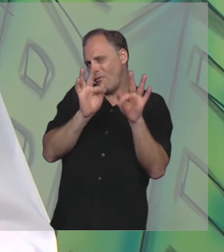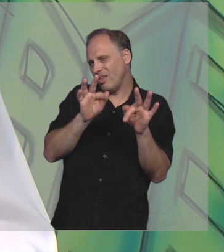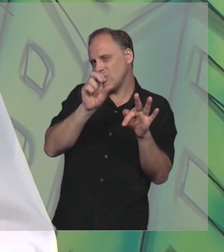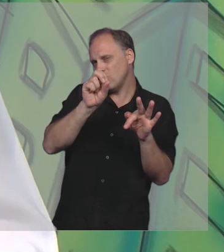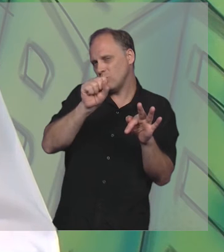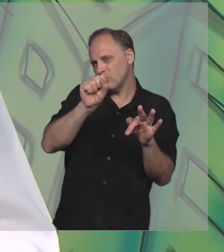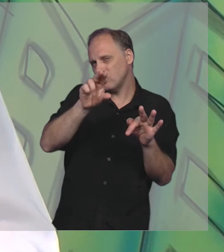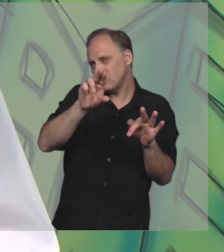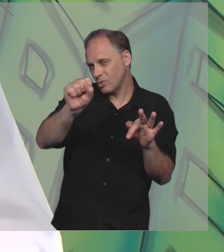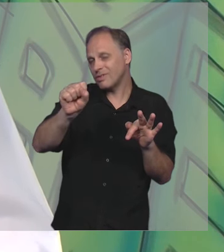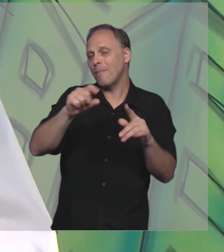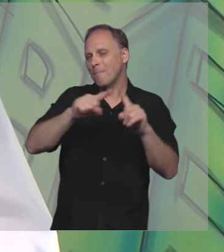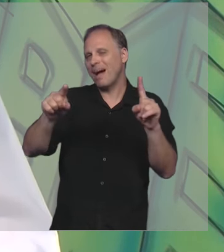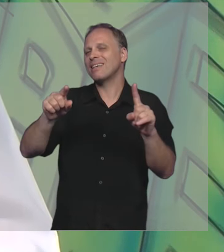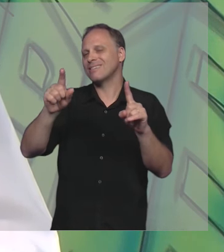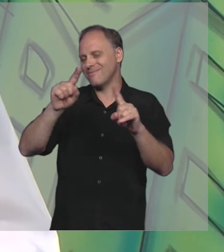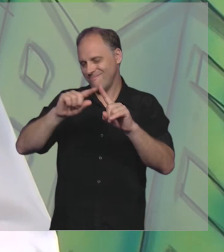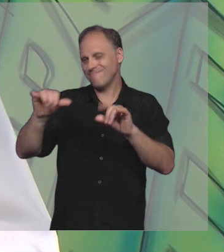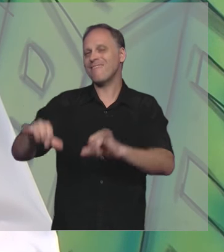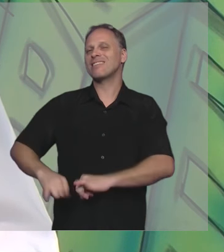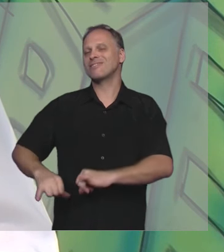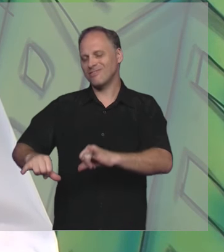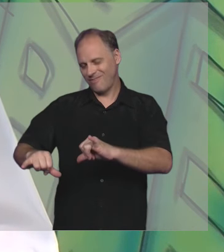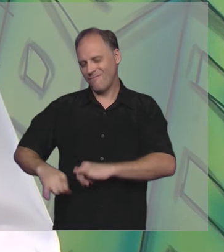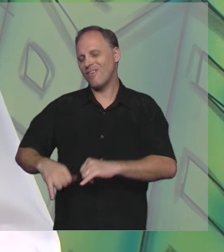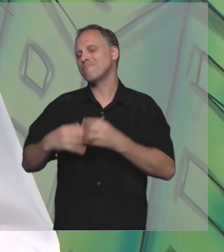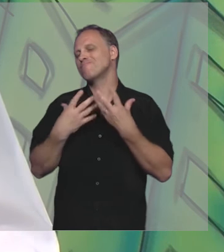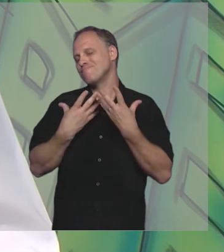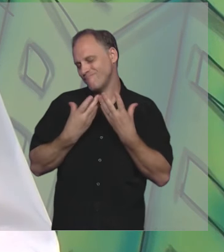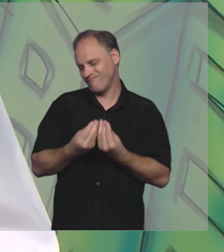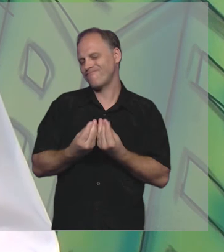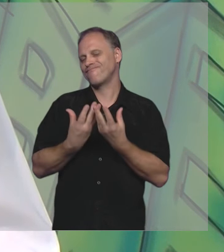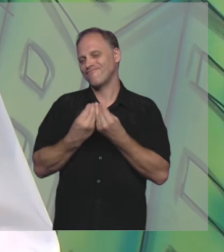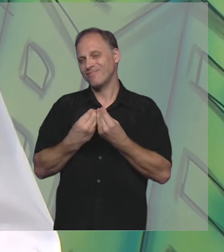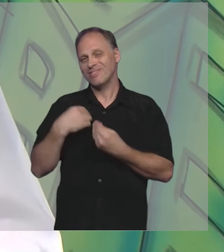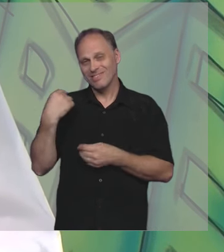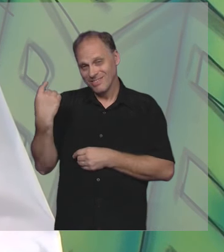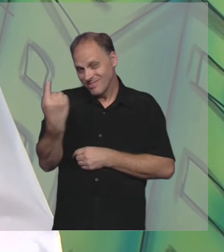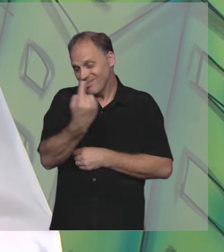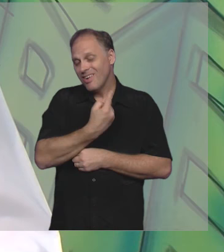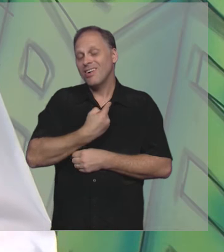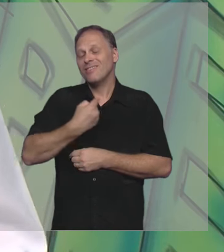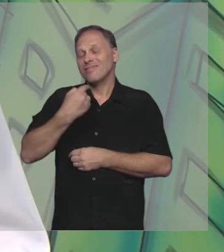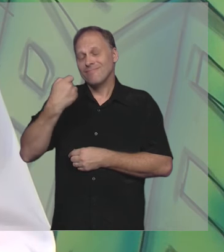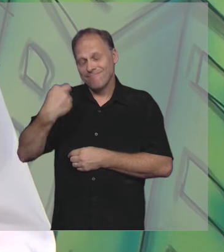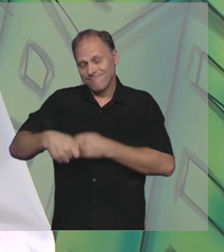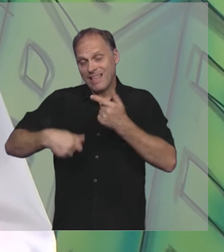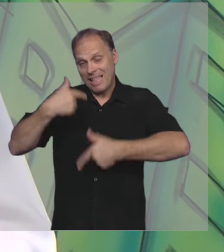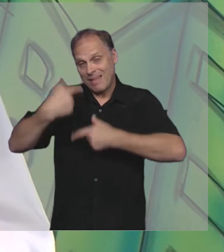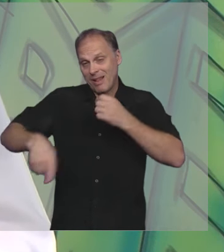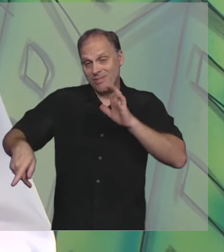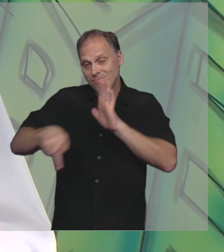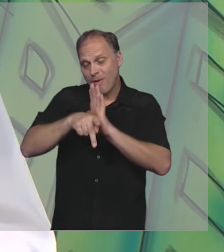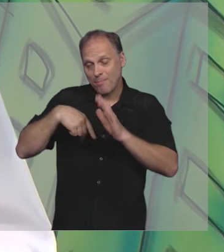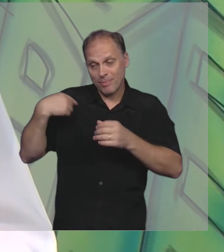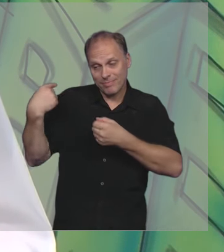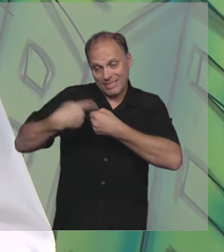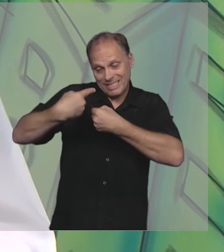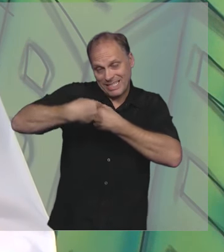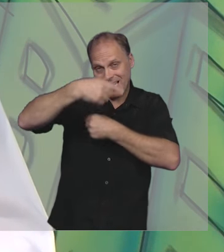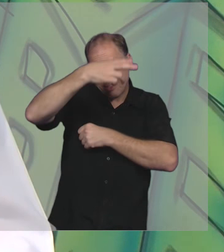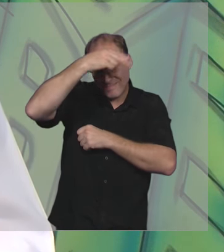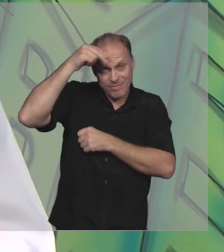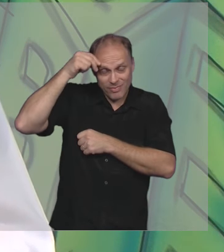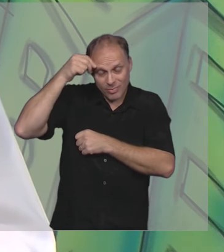desmonte, mas ele vai penalizar bastante o SUS, né? Nós vamos ter que, a nível de município, hoje nós vamos ter